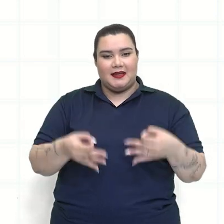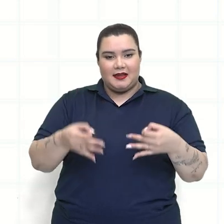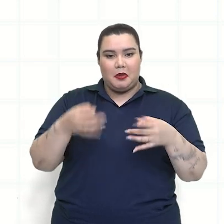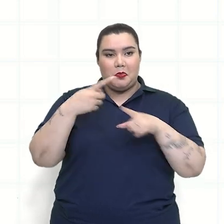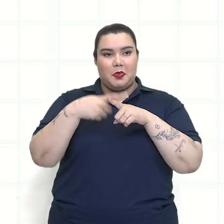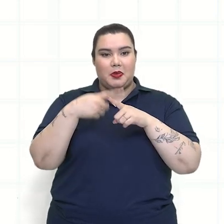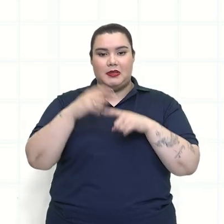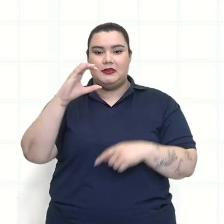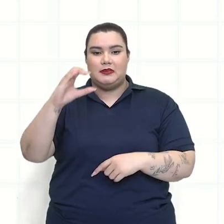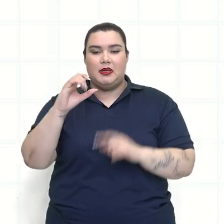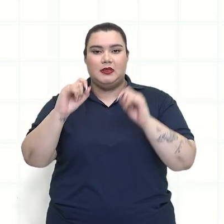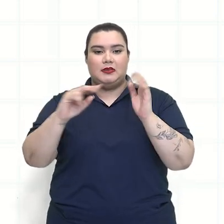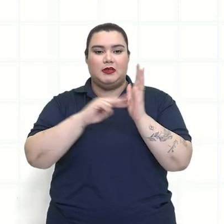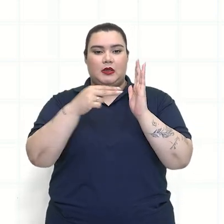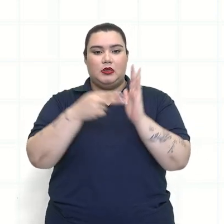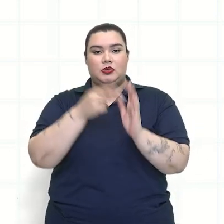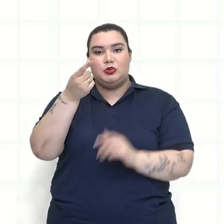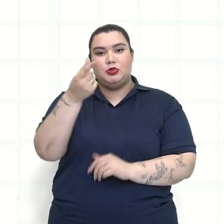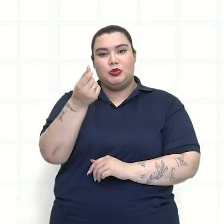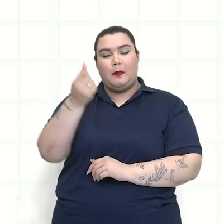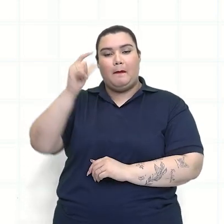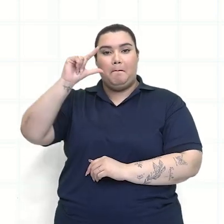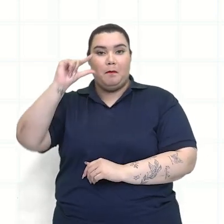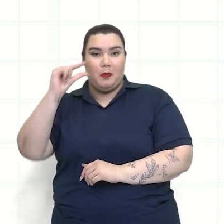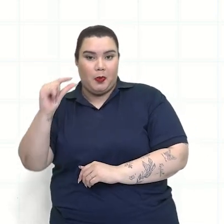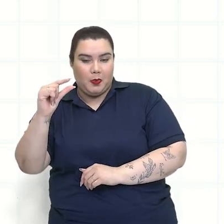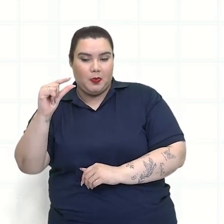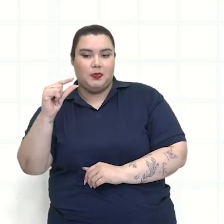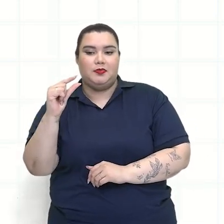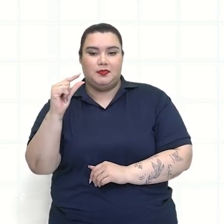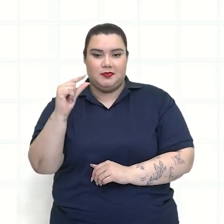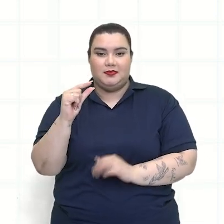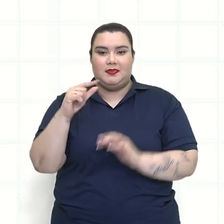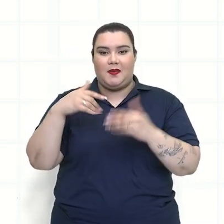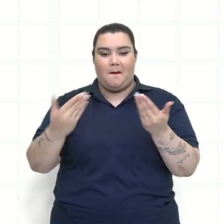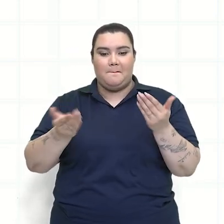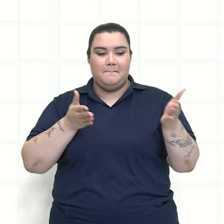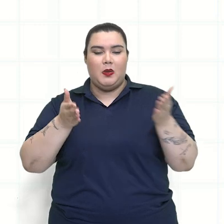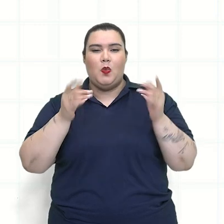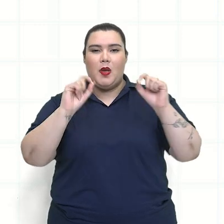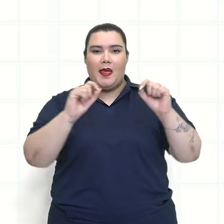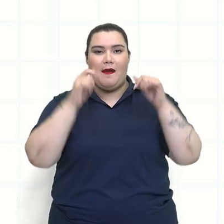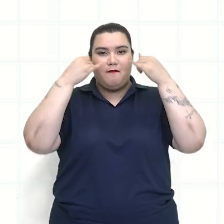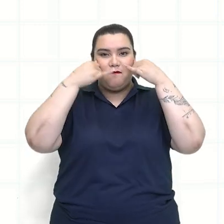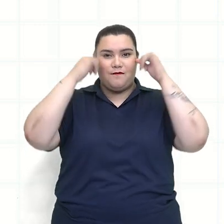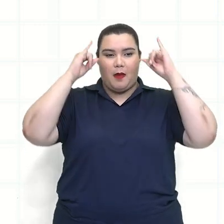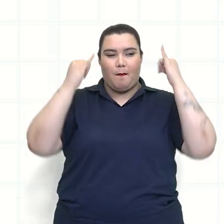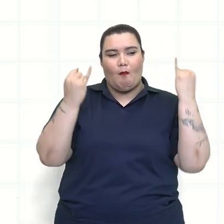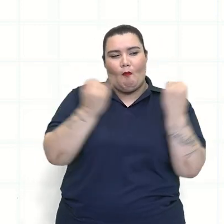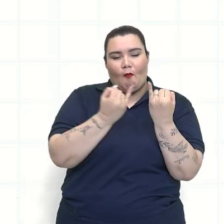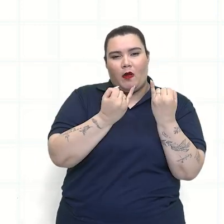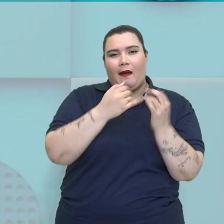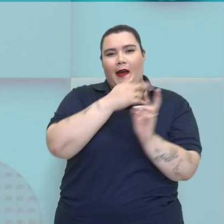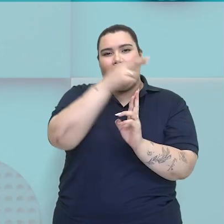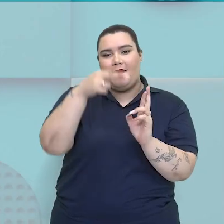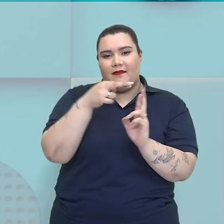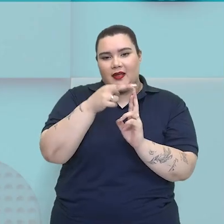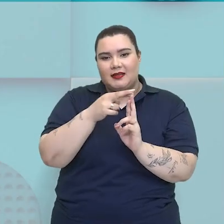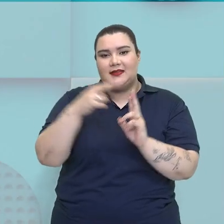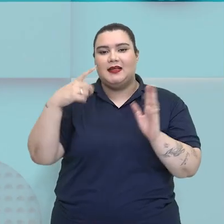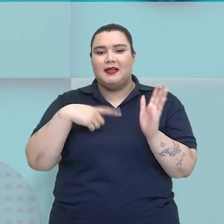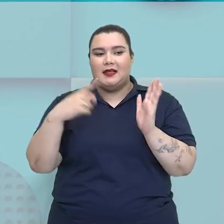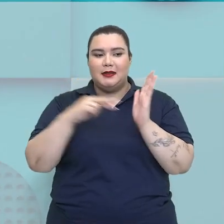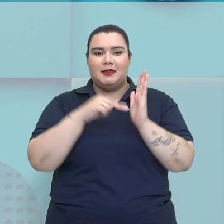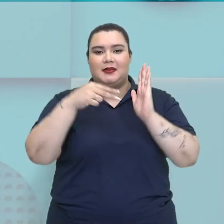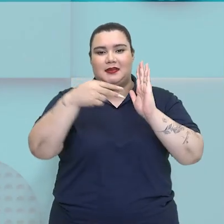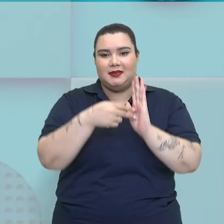C possuía pouco dinheiro. No tempo das vacas magras, também tem